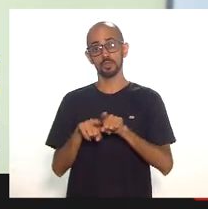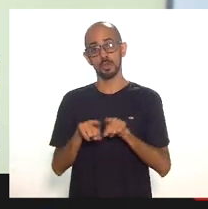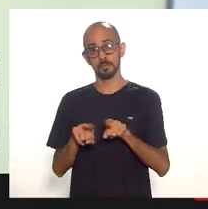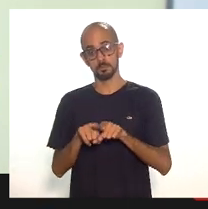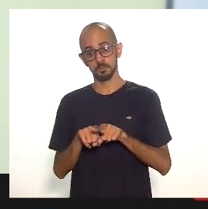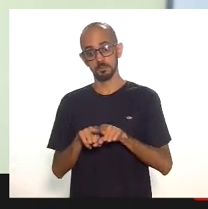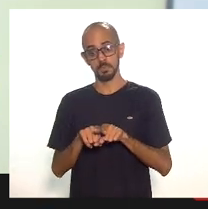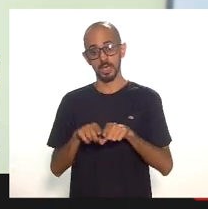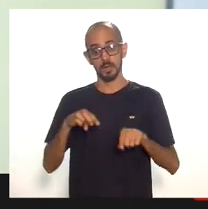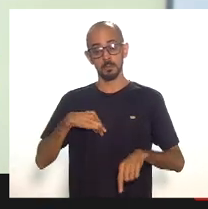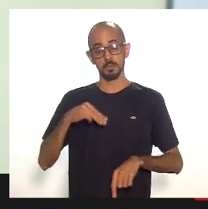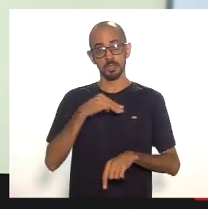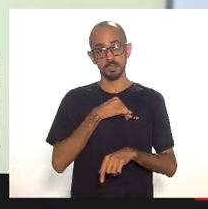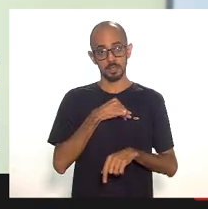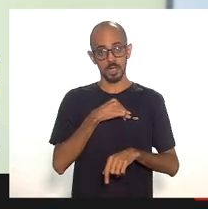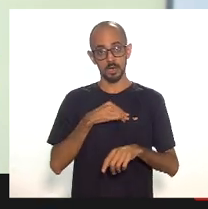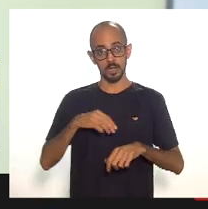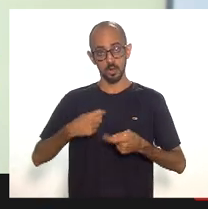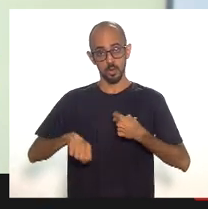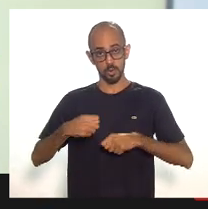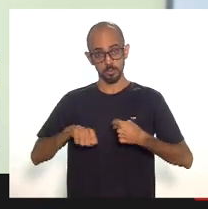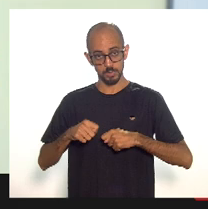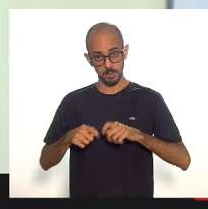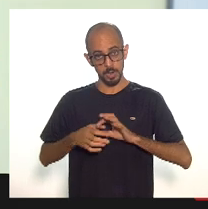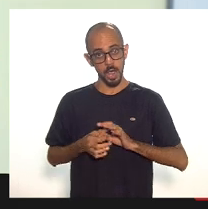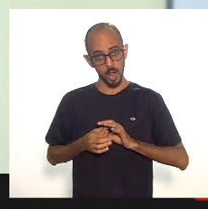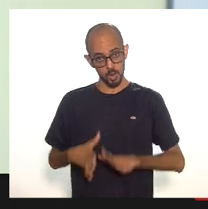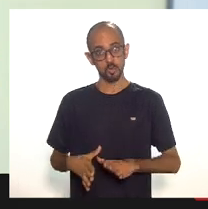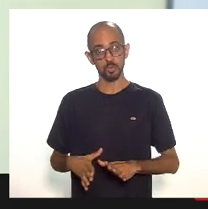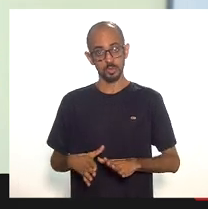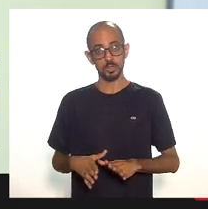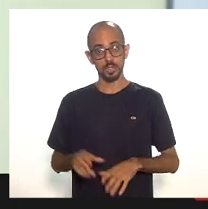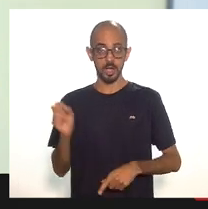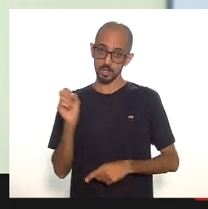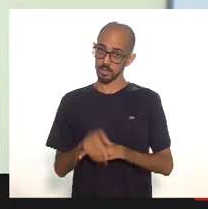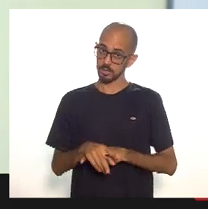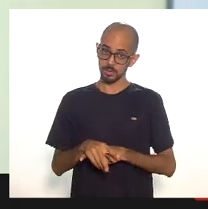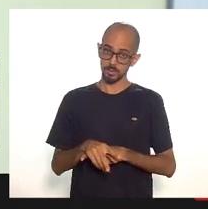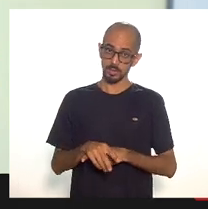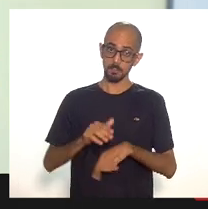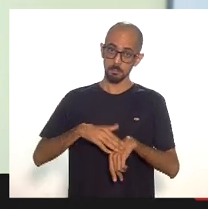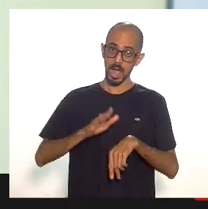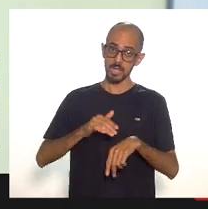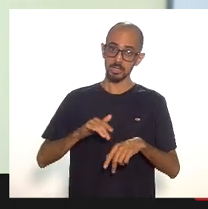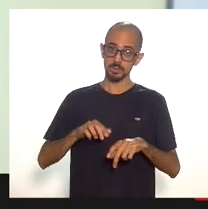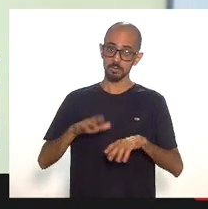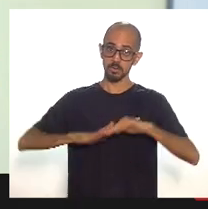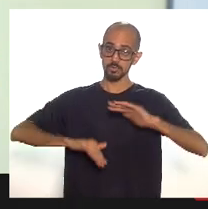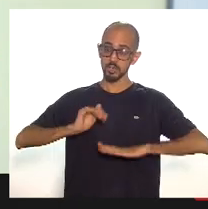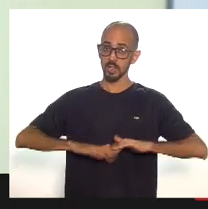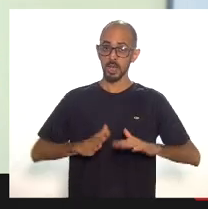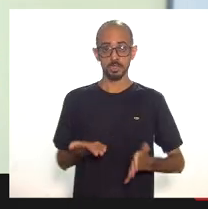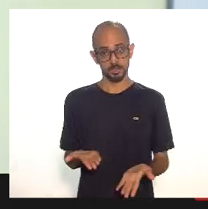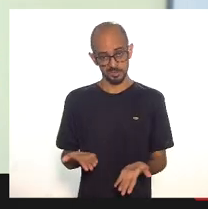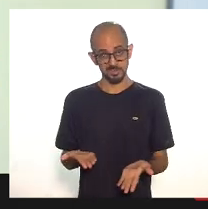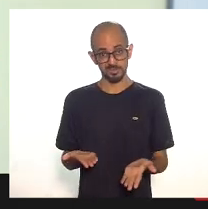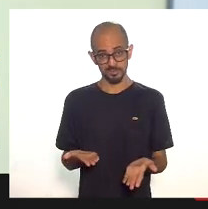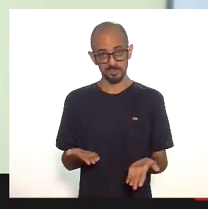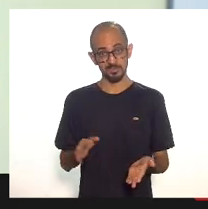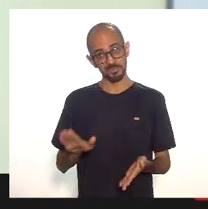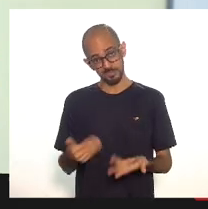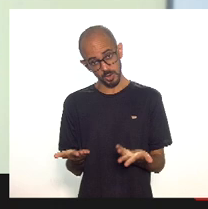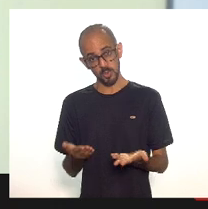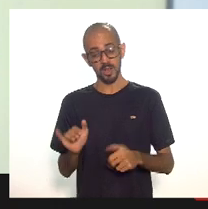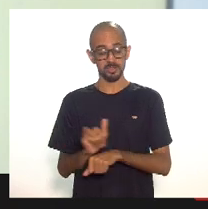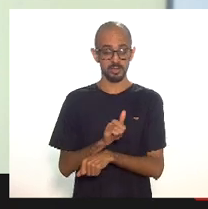Ministério da Economia autorização para contratar mais profissionais. Então, a estratégia é